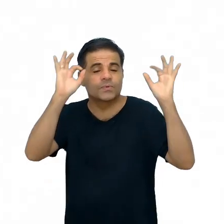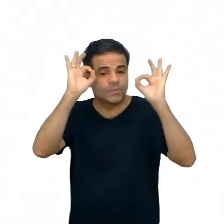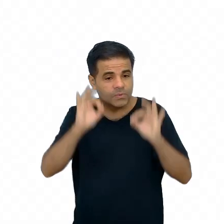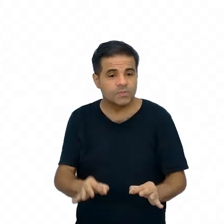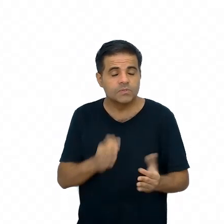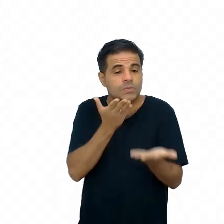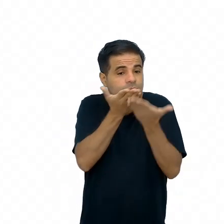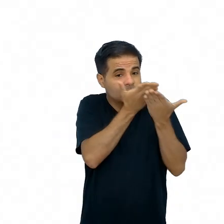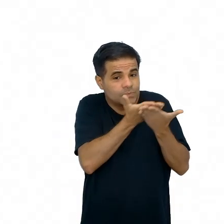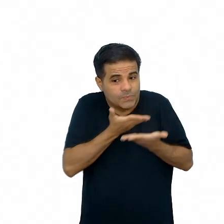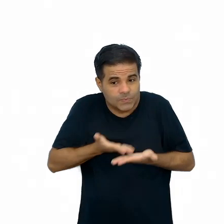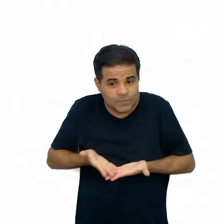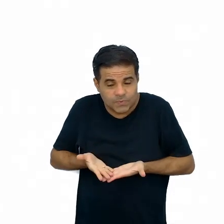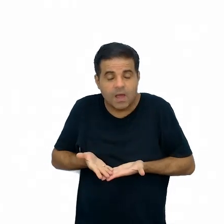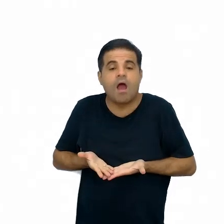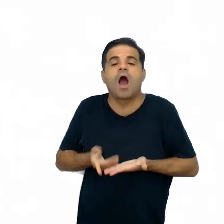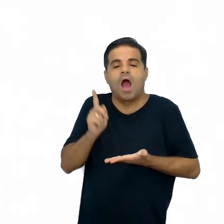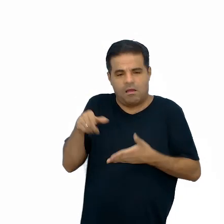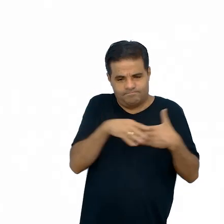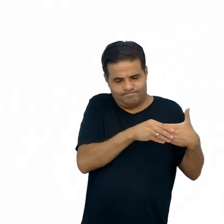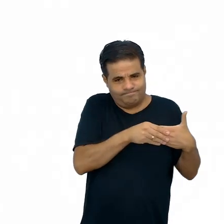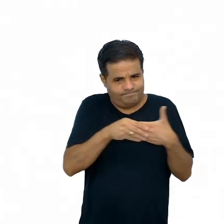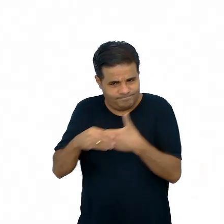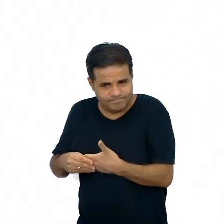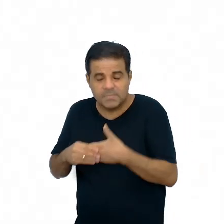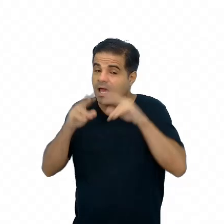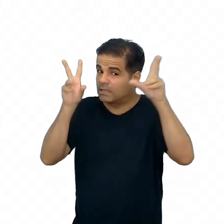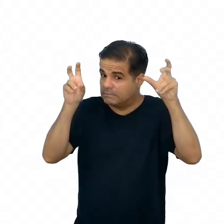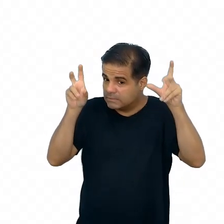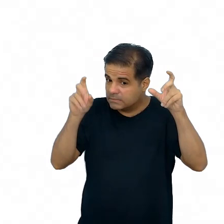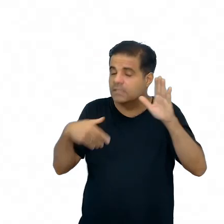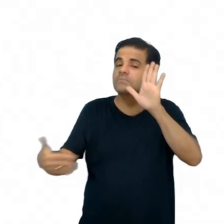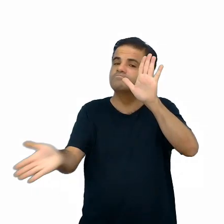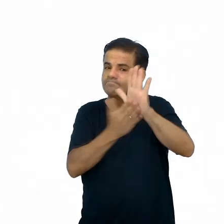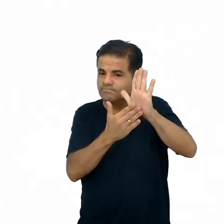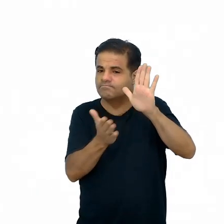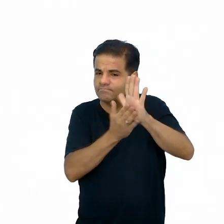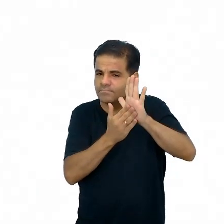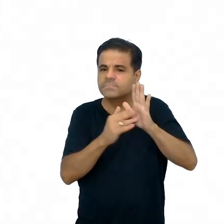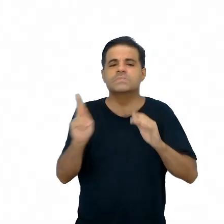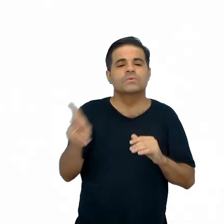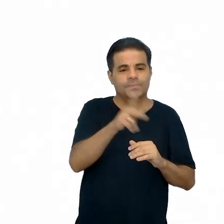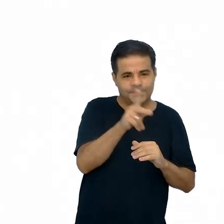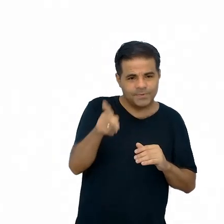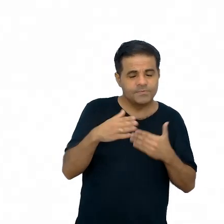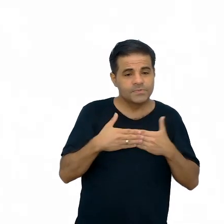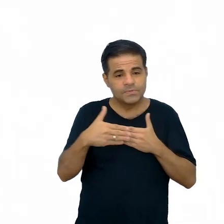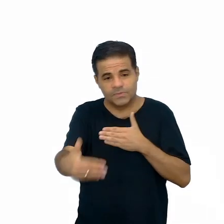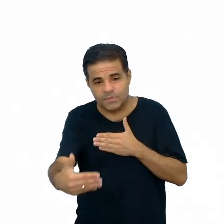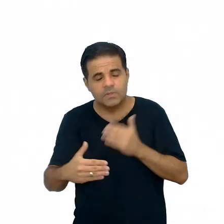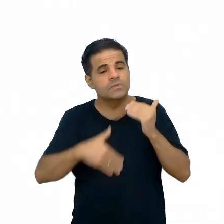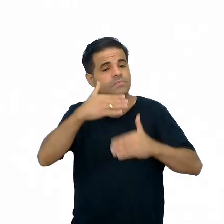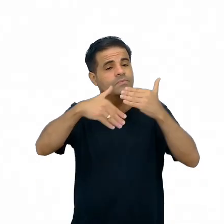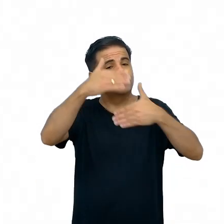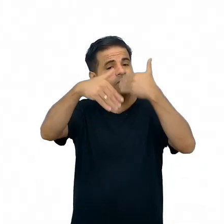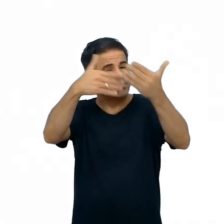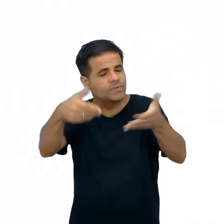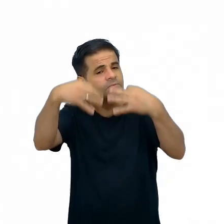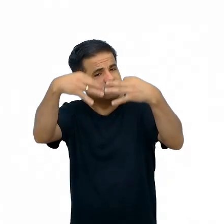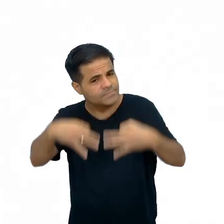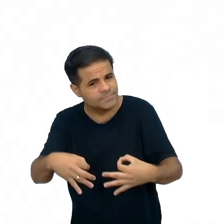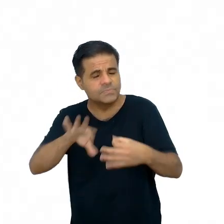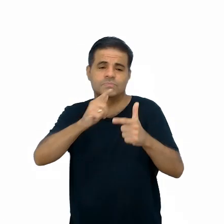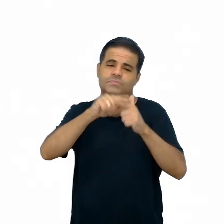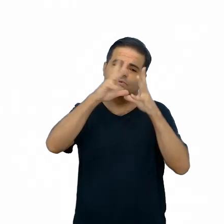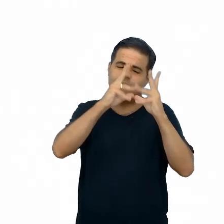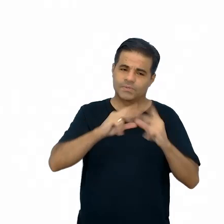pelos estudantes. Na guiada, a questão é proposta pelo professor e os procedimentos e